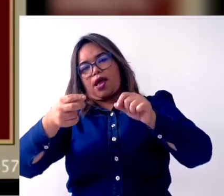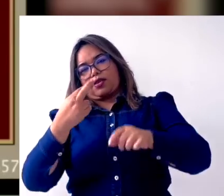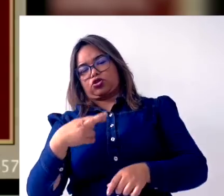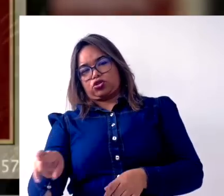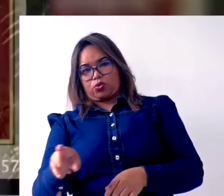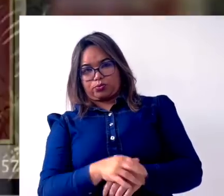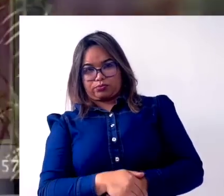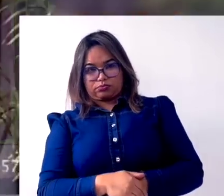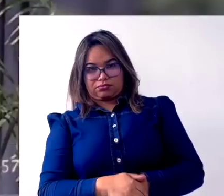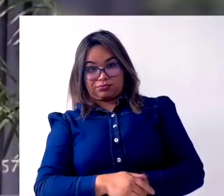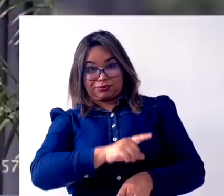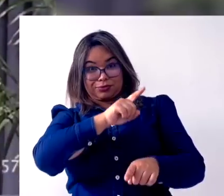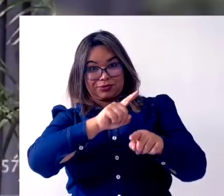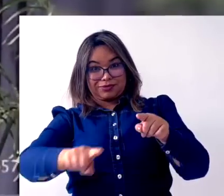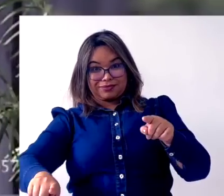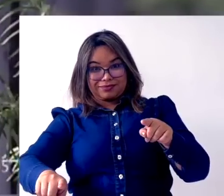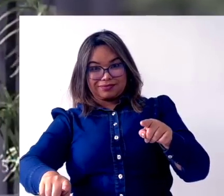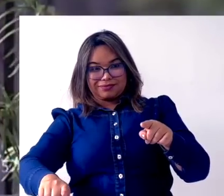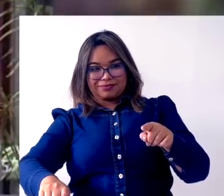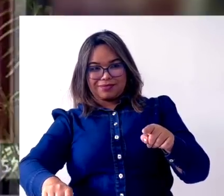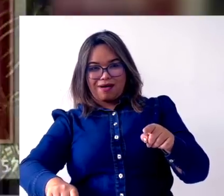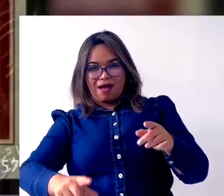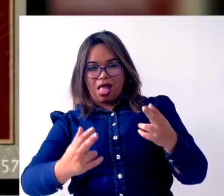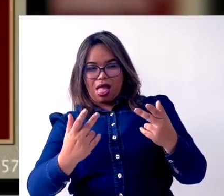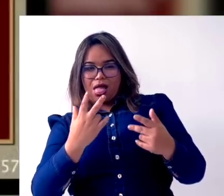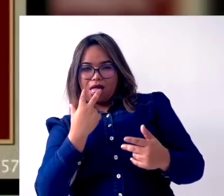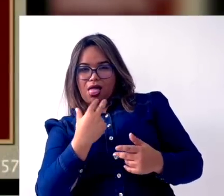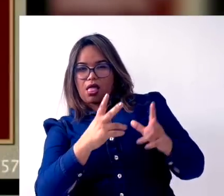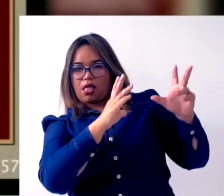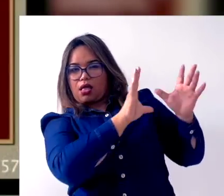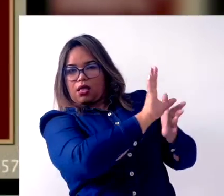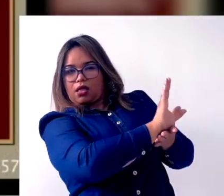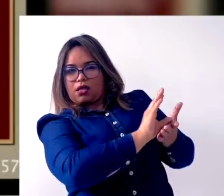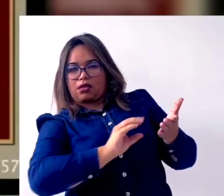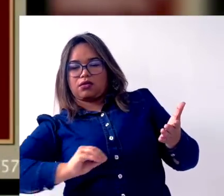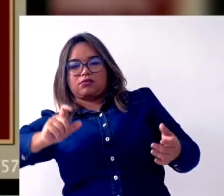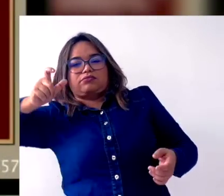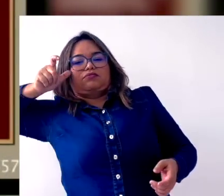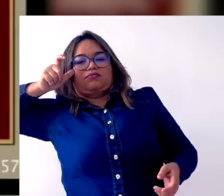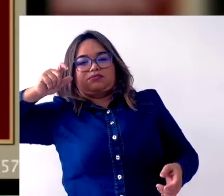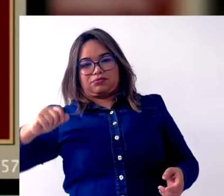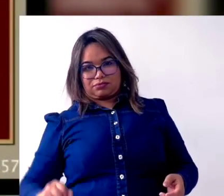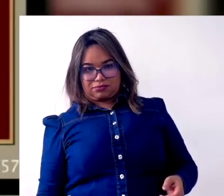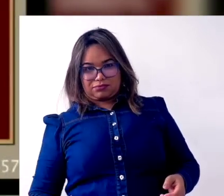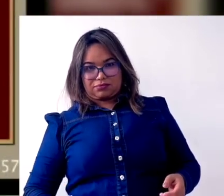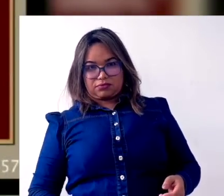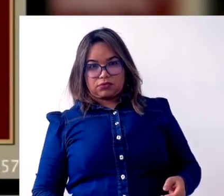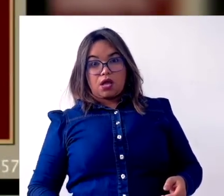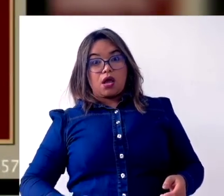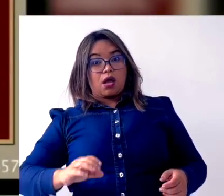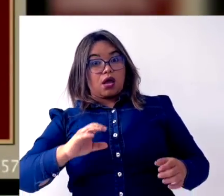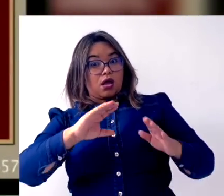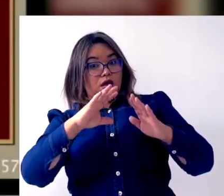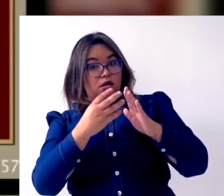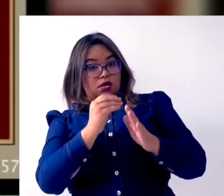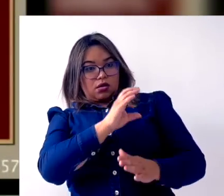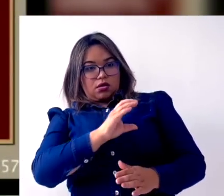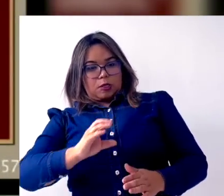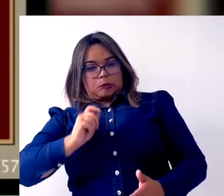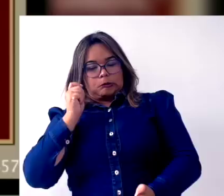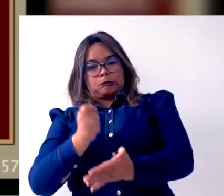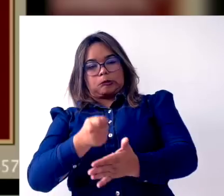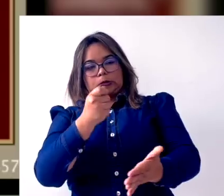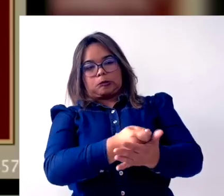Muito bem, aqui está a linguagem do dragão. A igreja tem o direito de exigir que a religião católica seja a religião